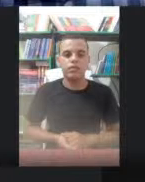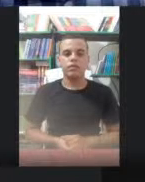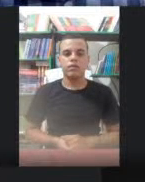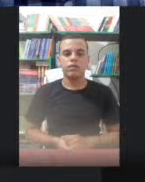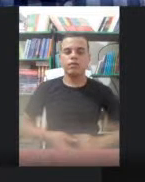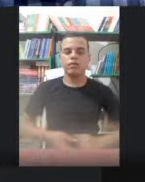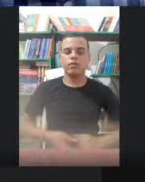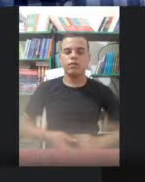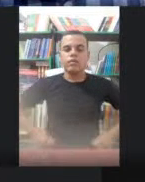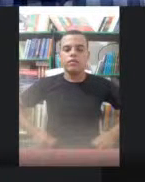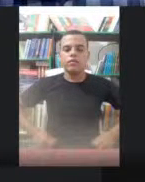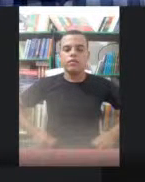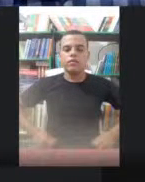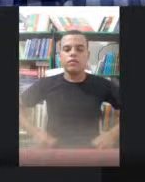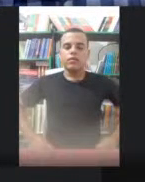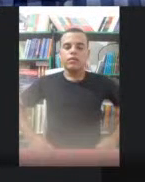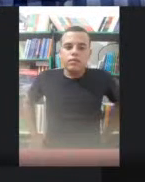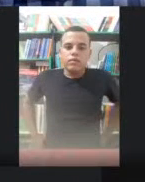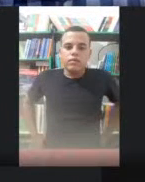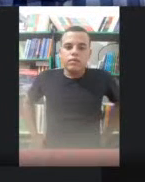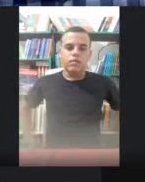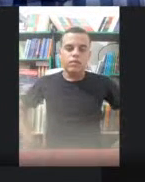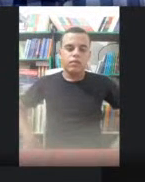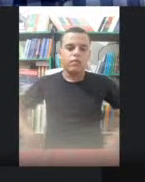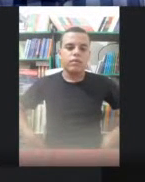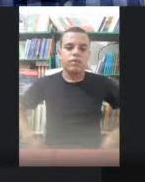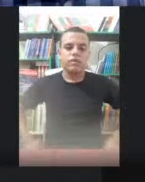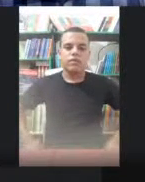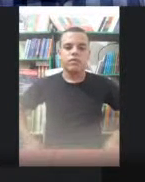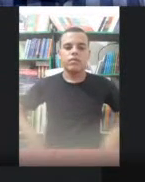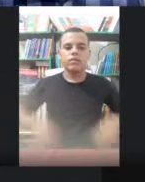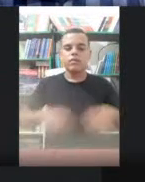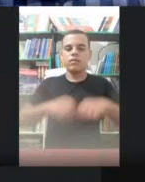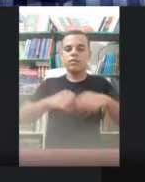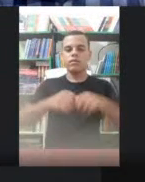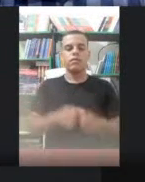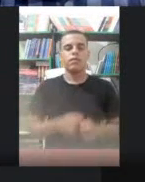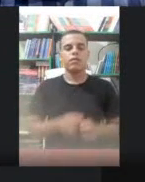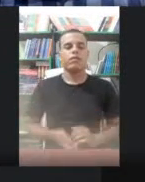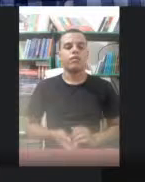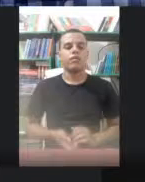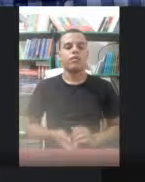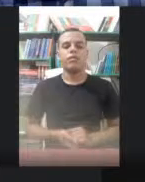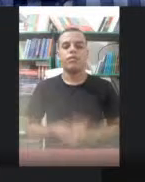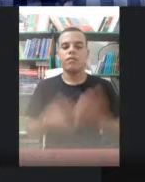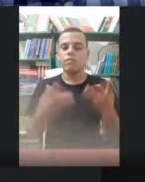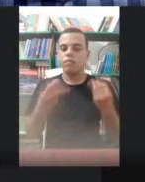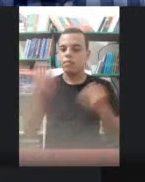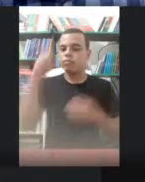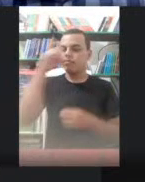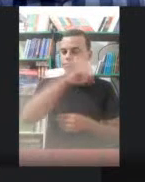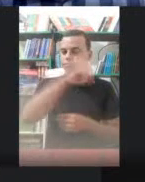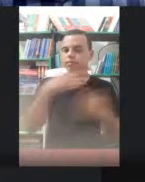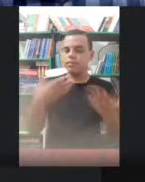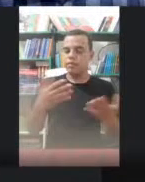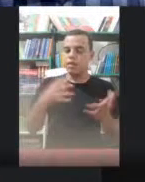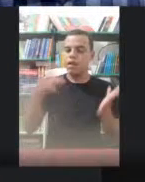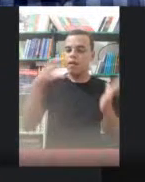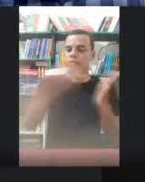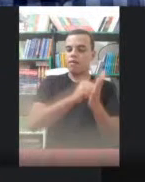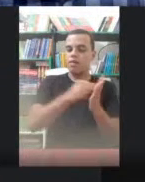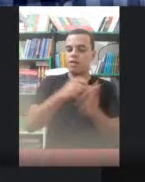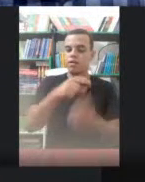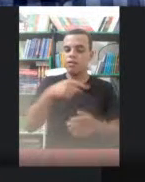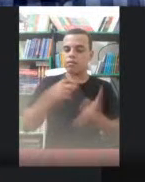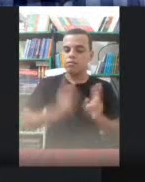a reflexão de Neila e Diego, que também são apoiadores desse projeto, fica bastante latente aí para a gente, né? Agendar procedimentos na